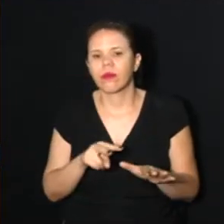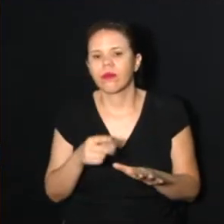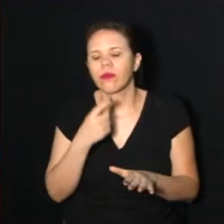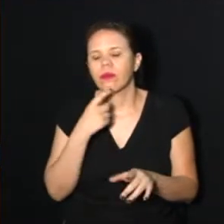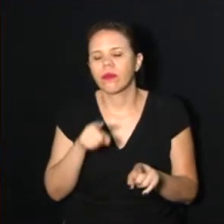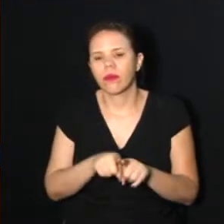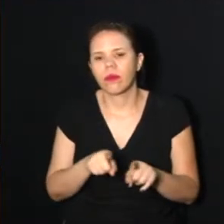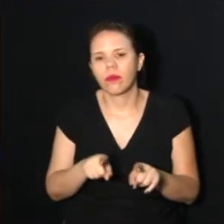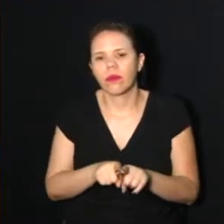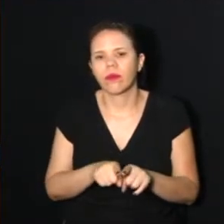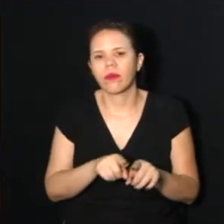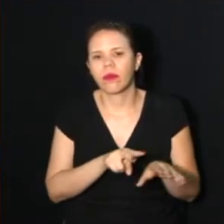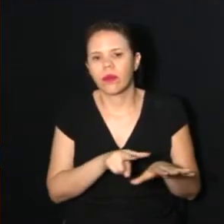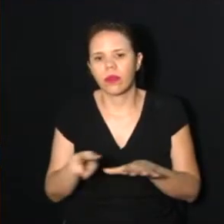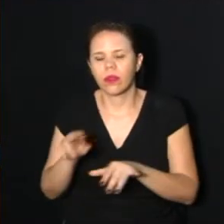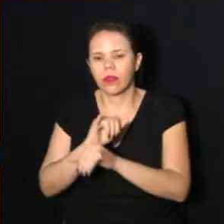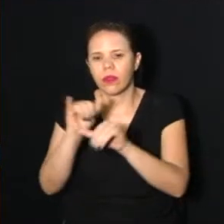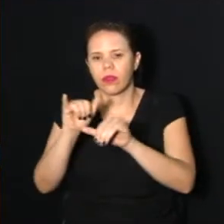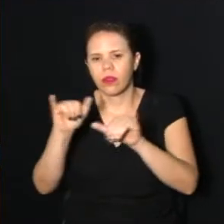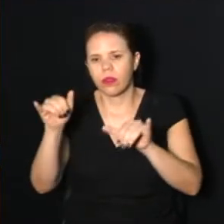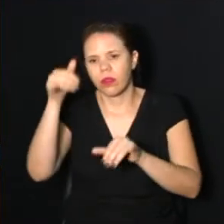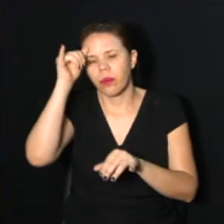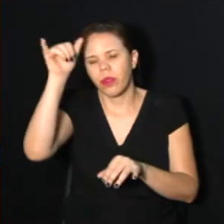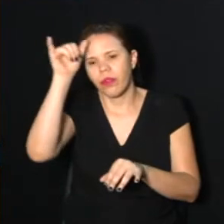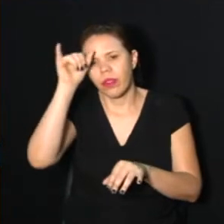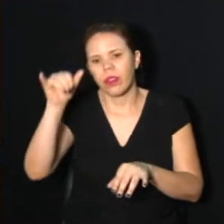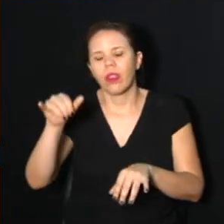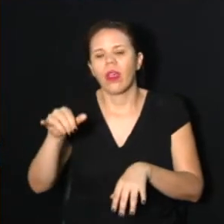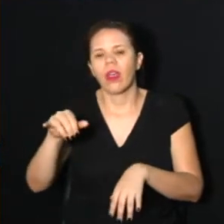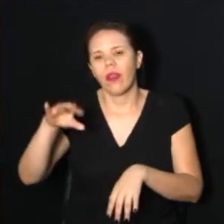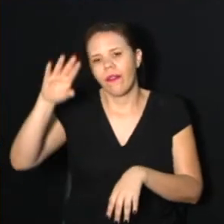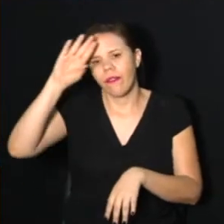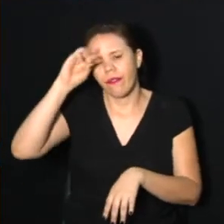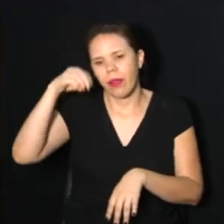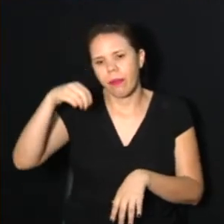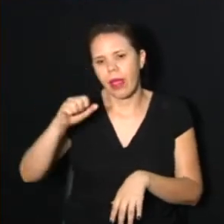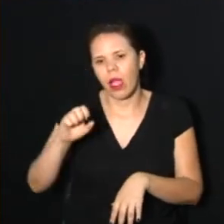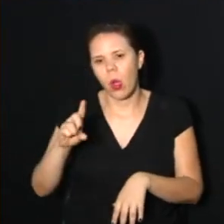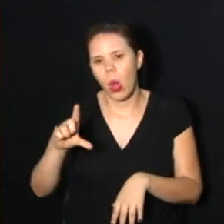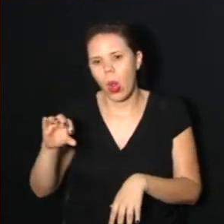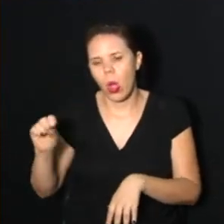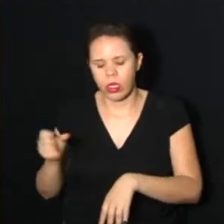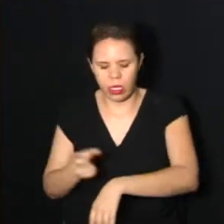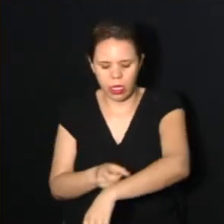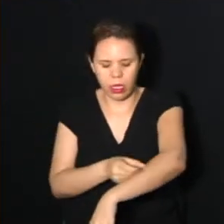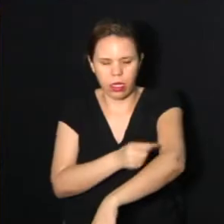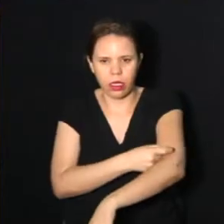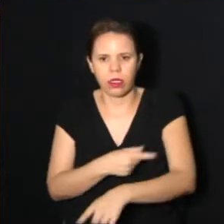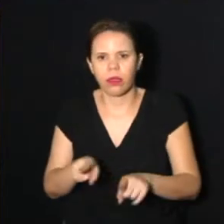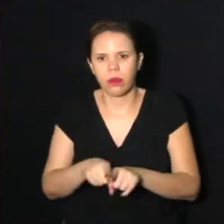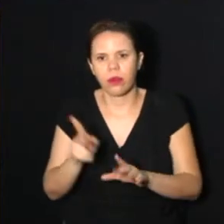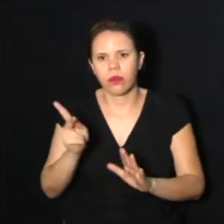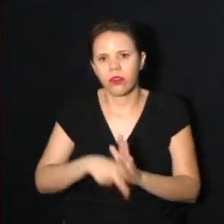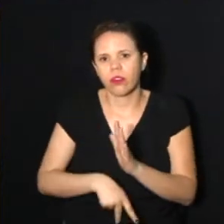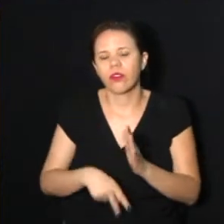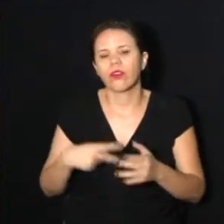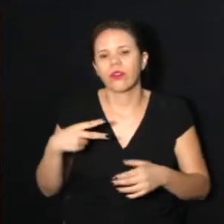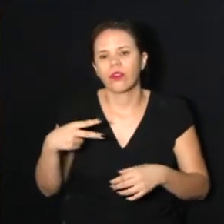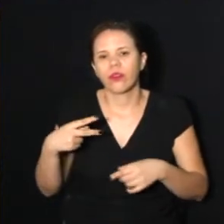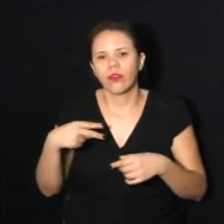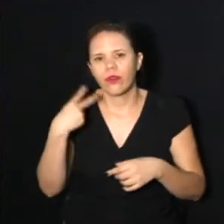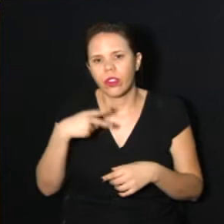Maculosa Brasileira e da outras providências. Com parecer favorável do vereador Zé Carlos, o projeto entra em discussão e votação. Vereador Marcelo